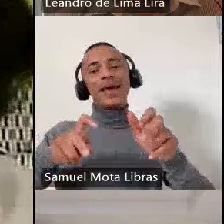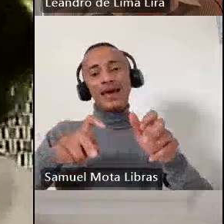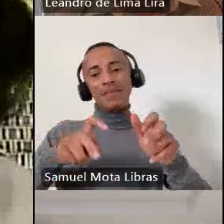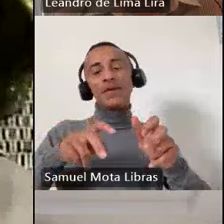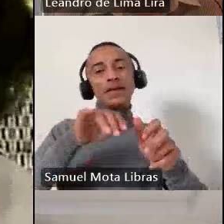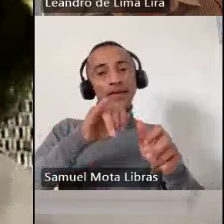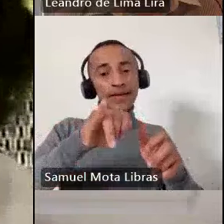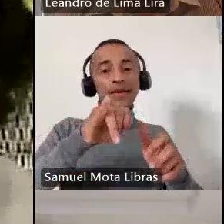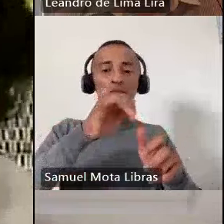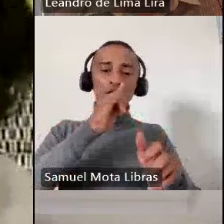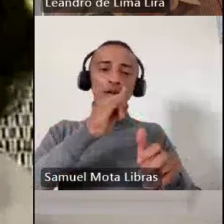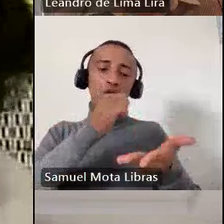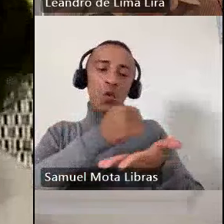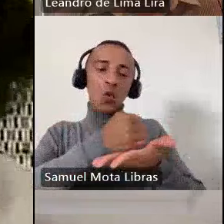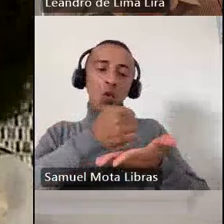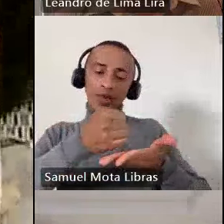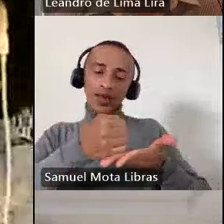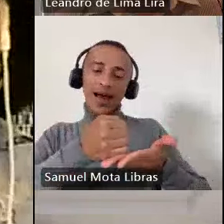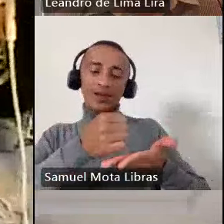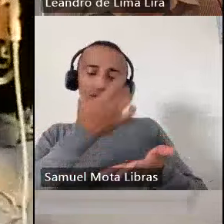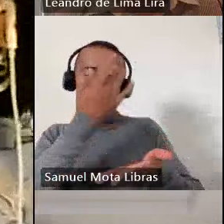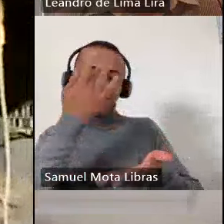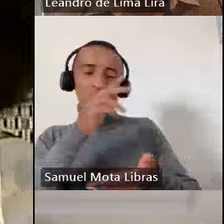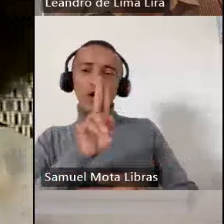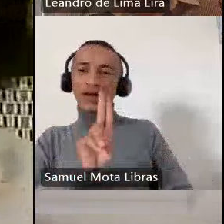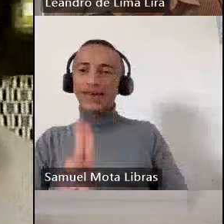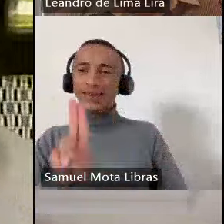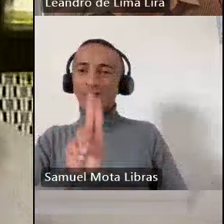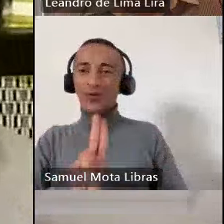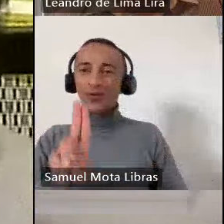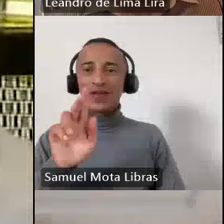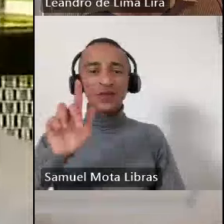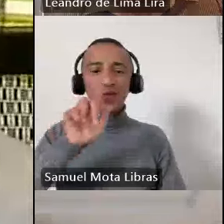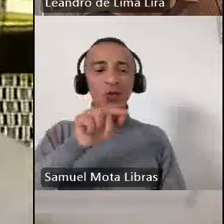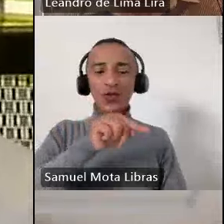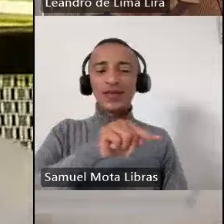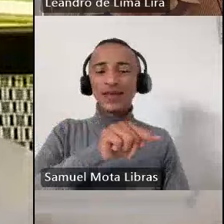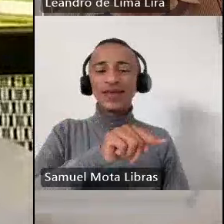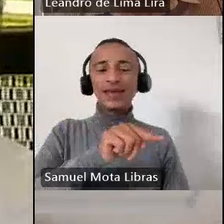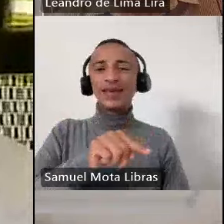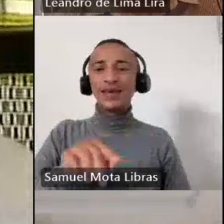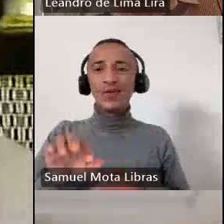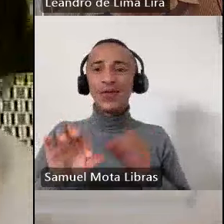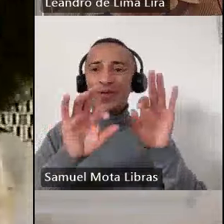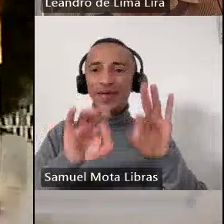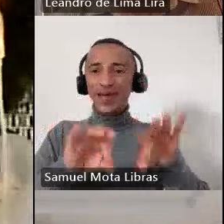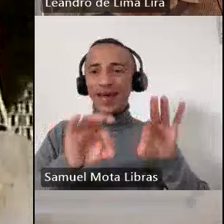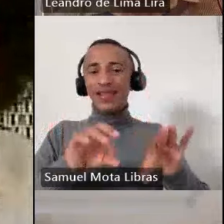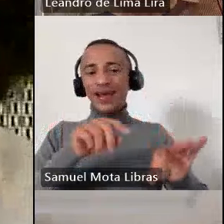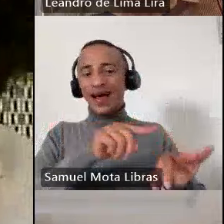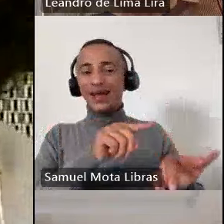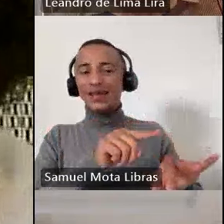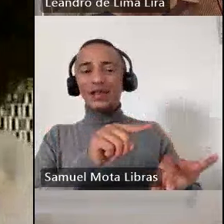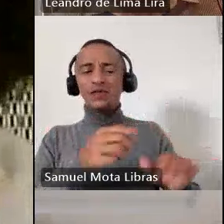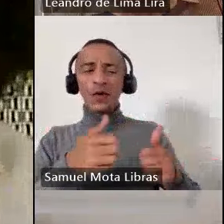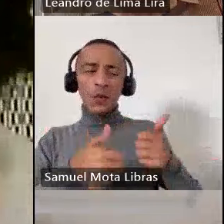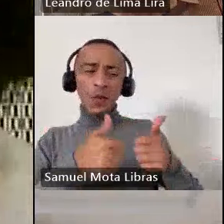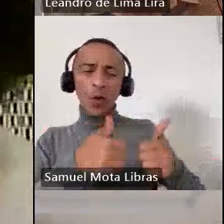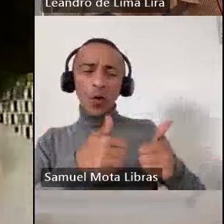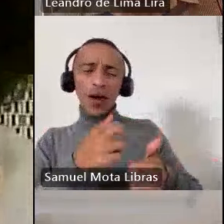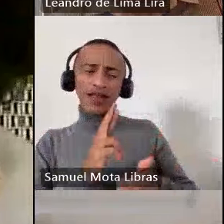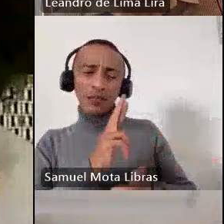satisfação dos usuários né geralmente até as tarifas estão atreladas a essas pesquisas de satisfação e E aí faz parte isso daí